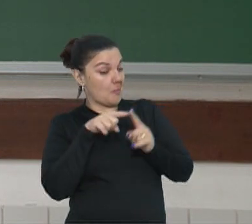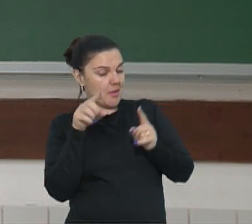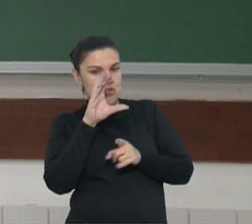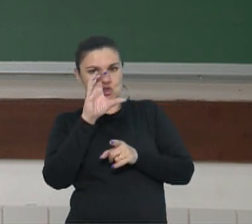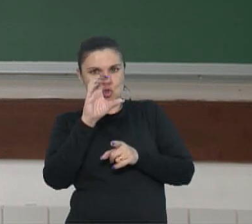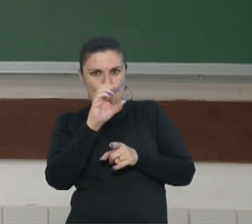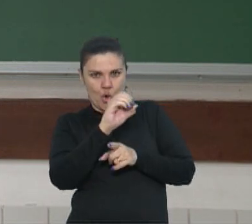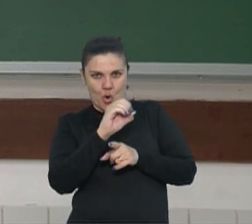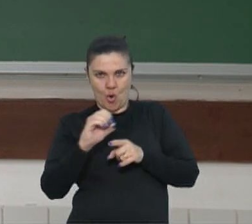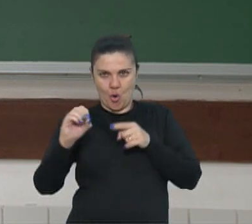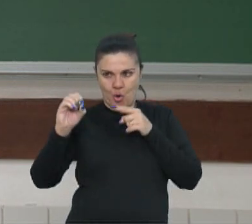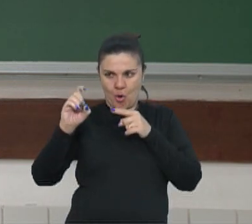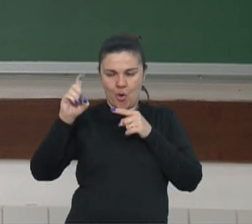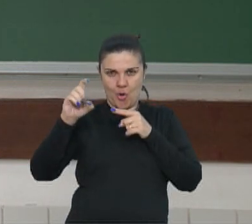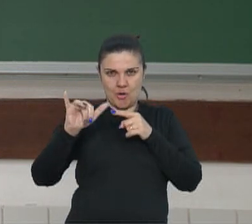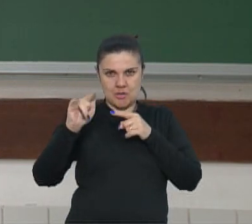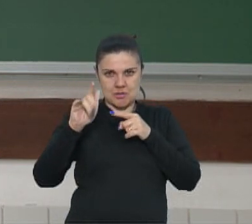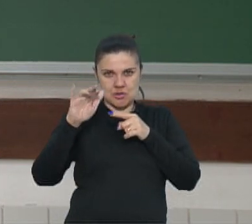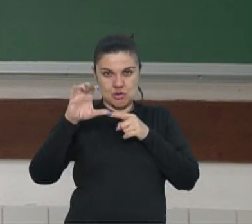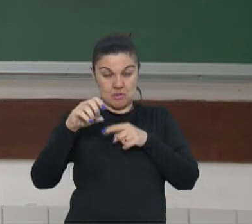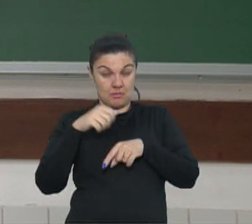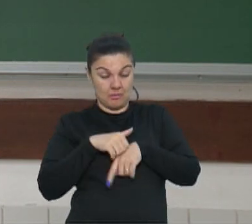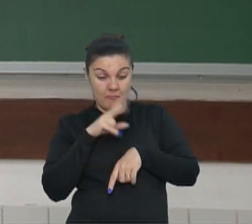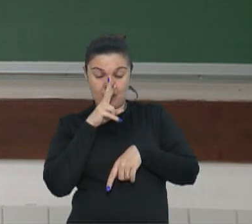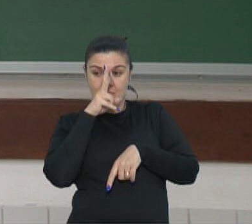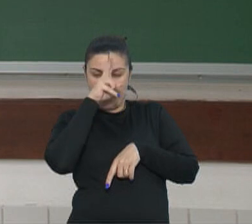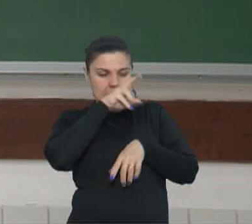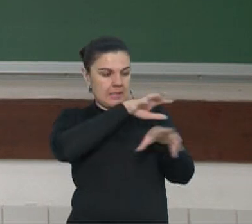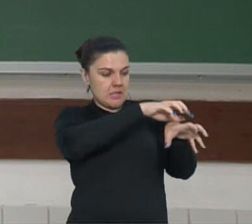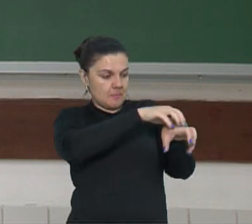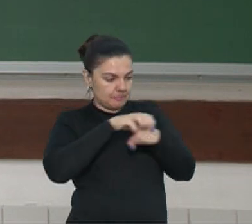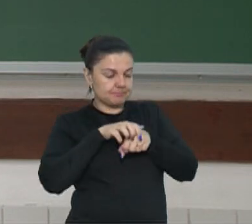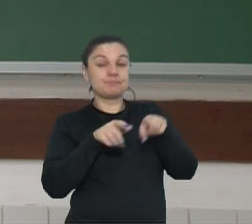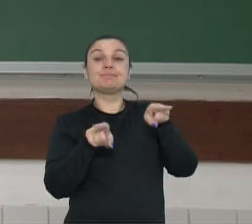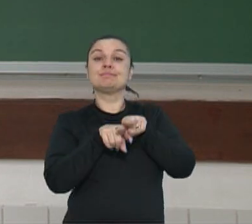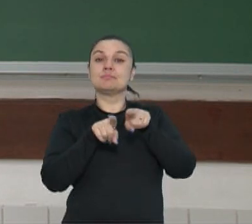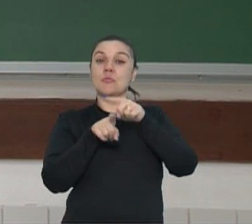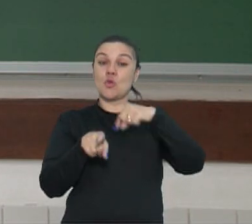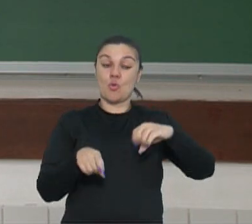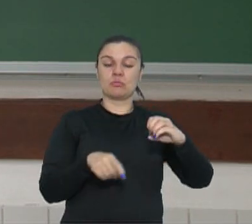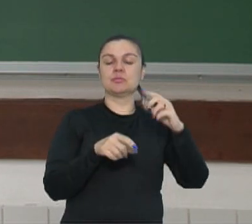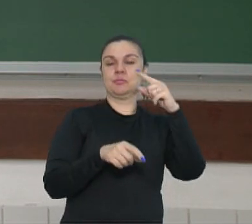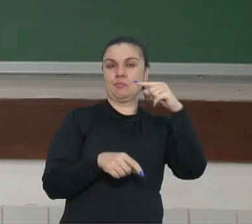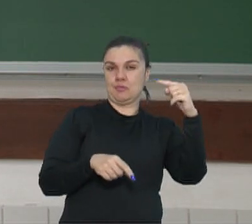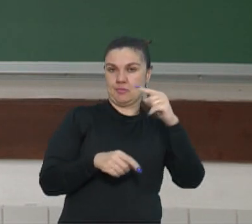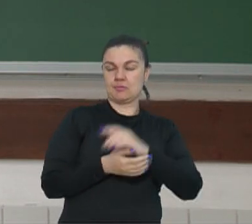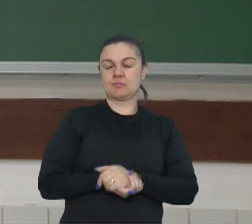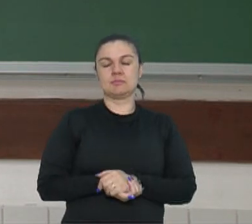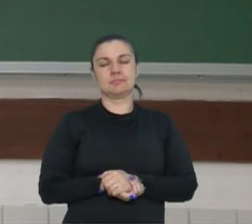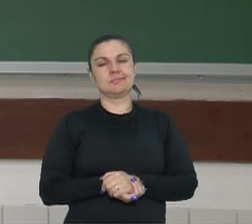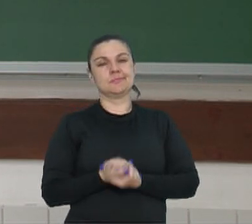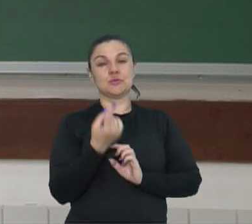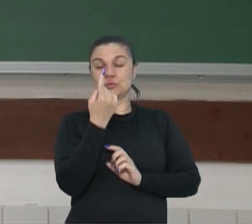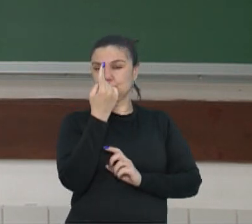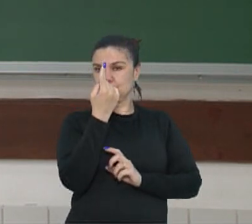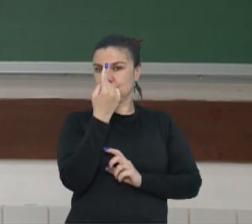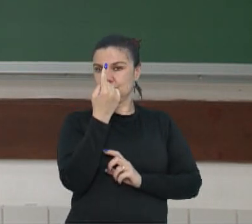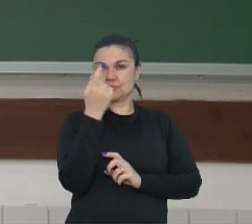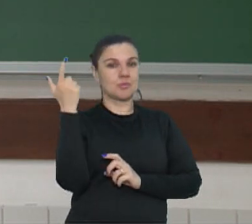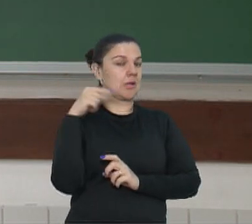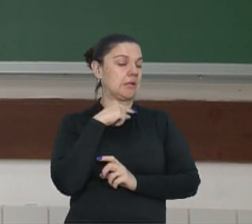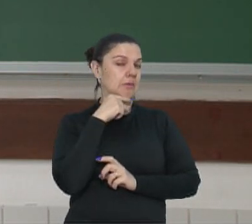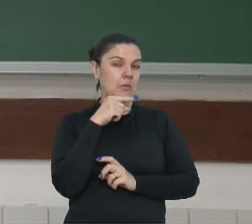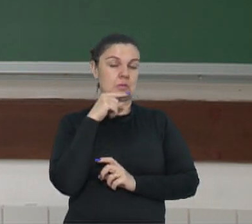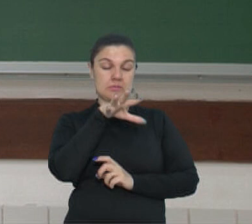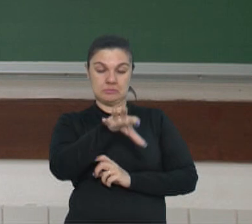tão voraz nesse processo de receber elétrons, que ele consegue retirar elétrons até de um ânion. Só tem uma substância que o oxigênio